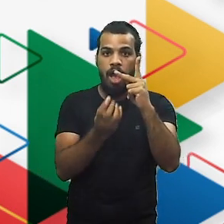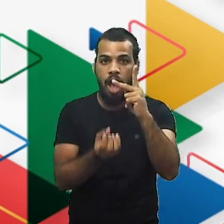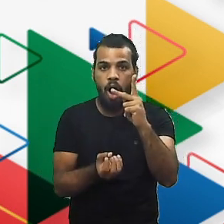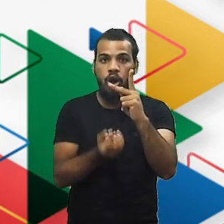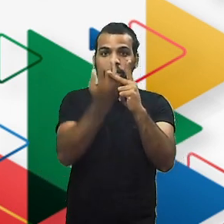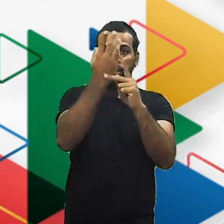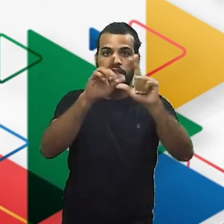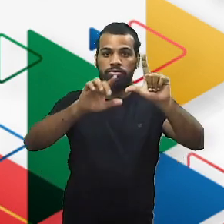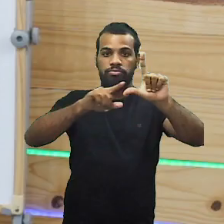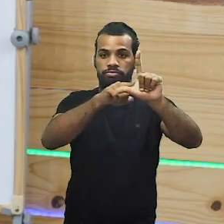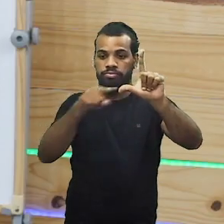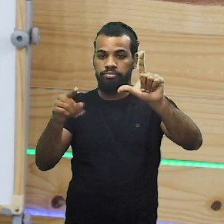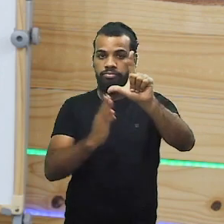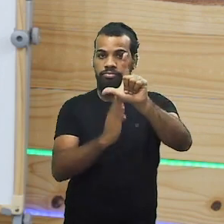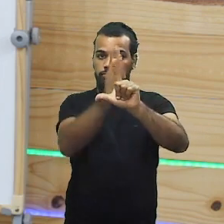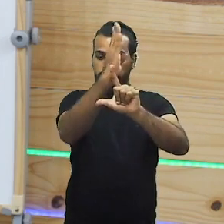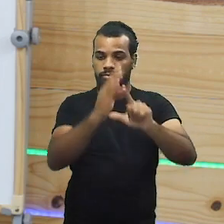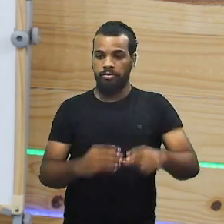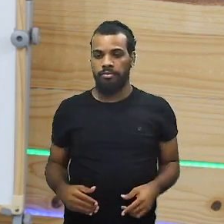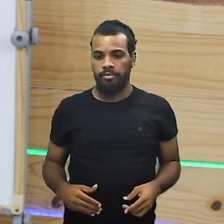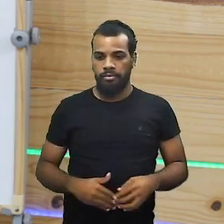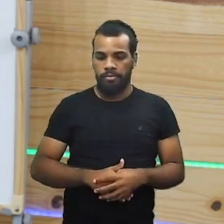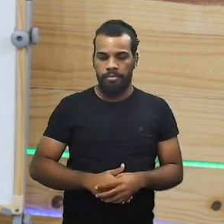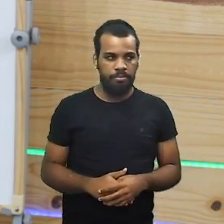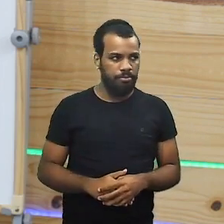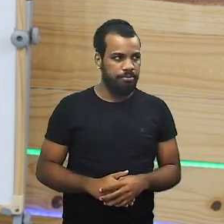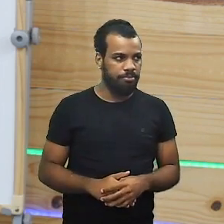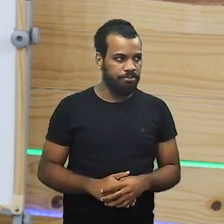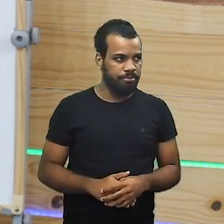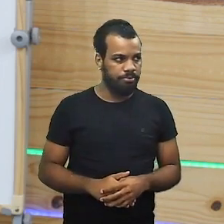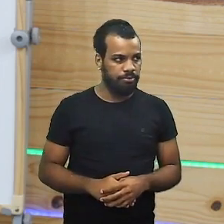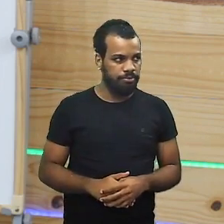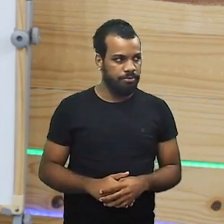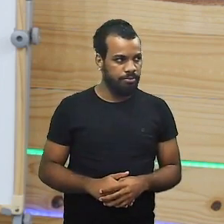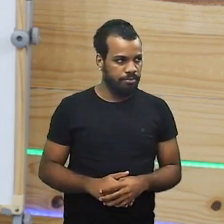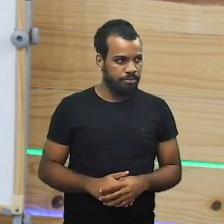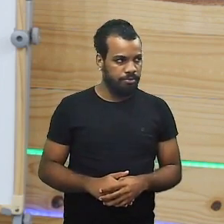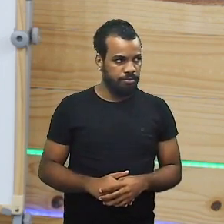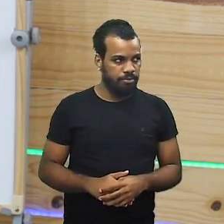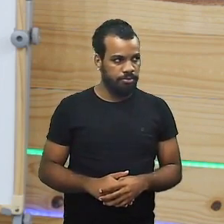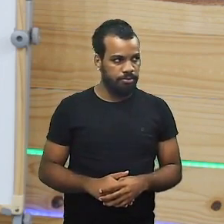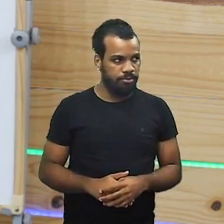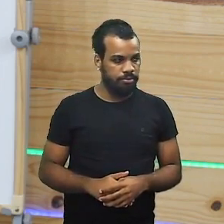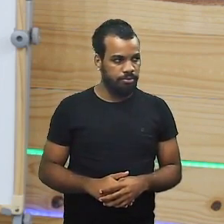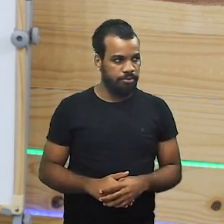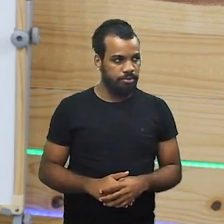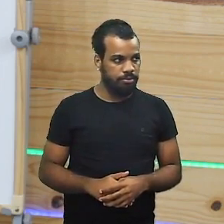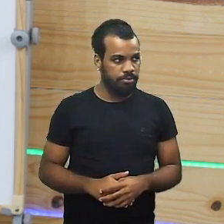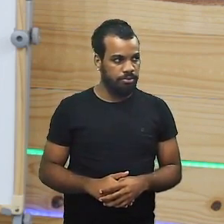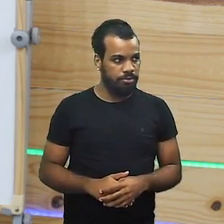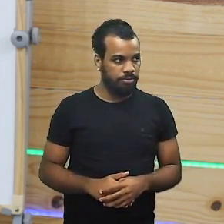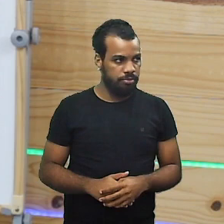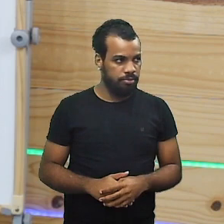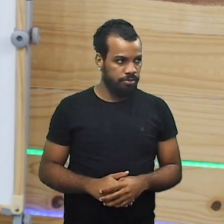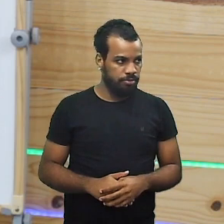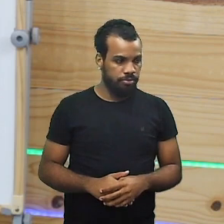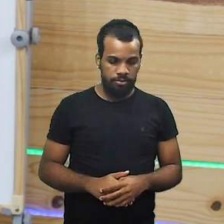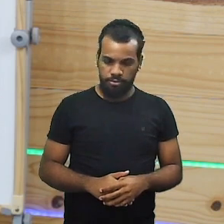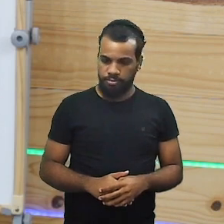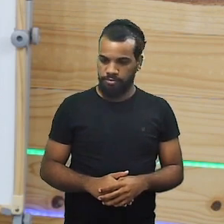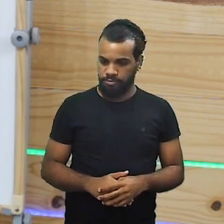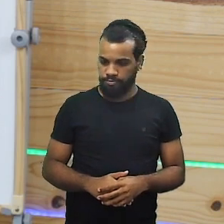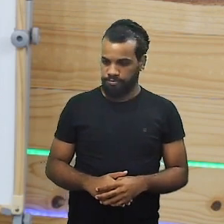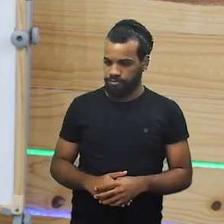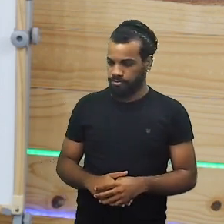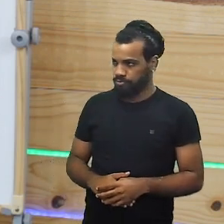cartesiano. Robertão, corta para mim, por gentileza. O ponto P, galera, a questão disse que era 3 e